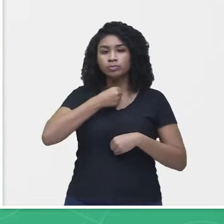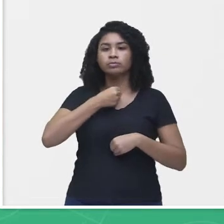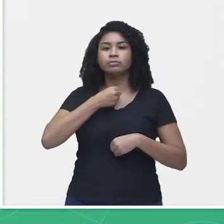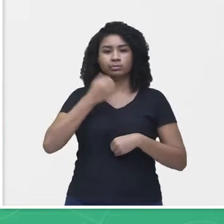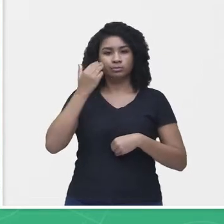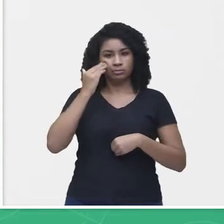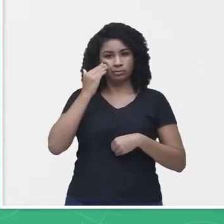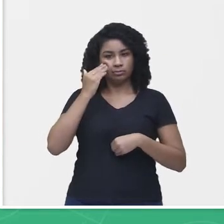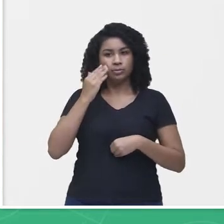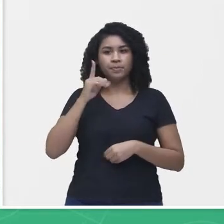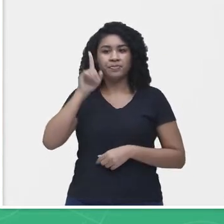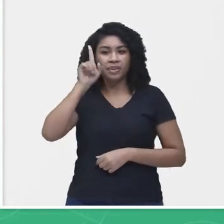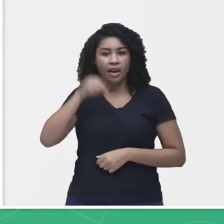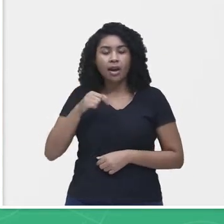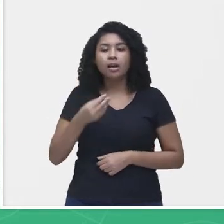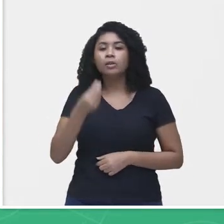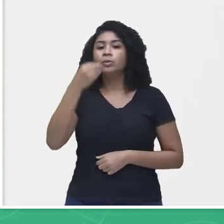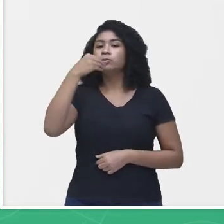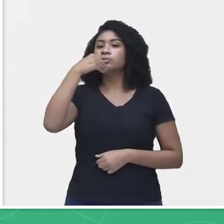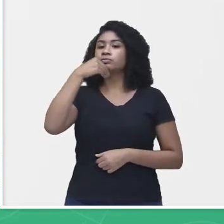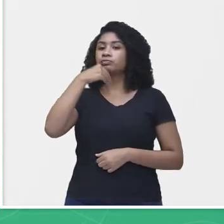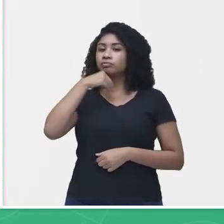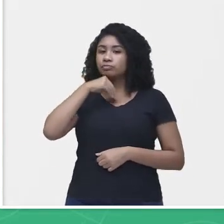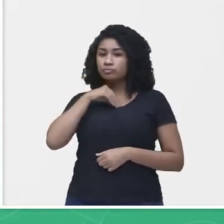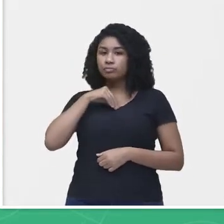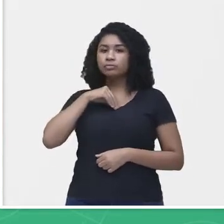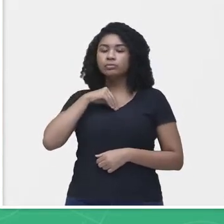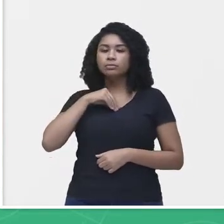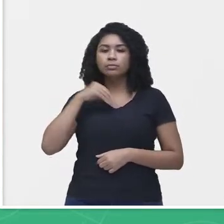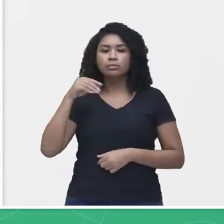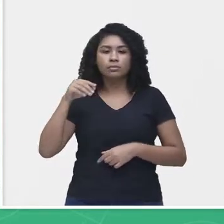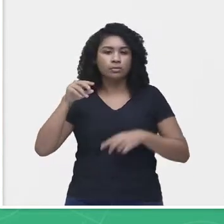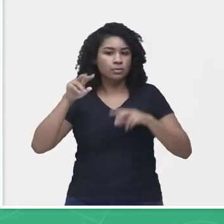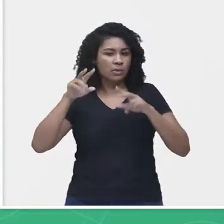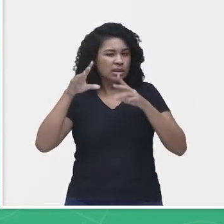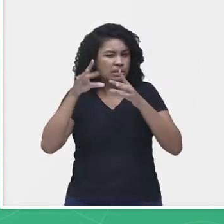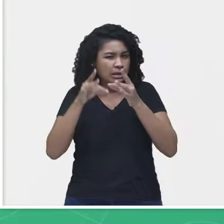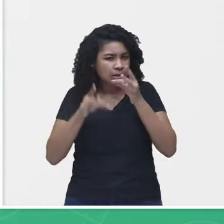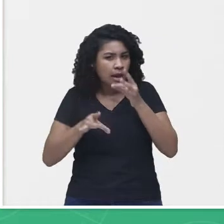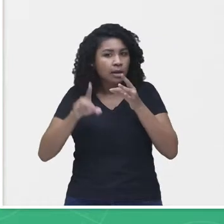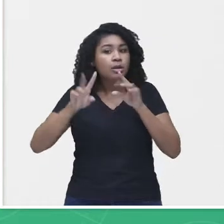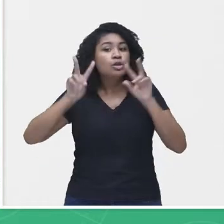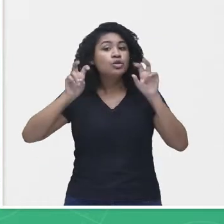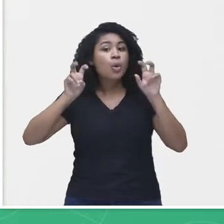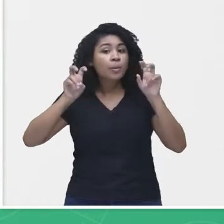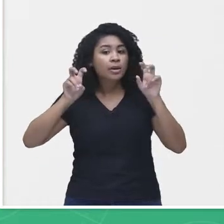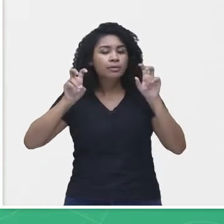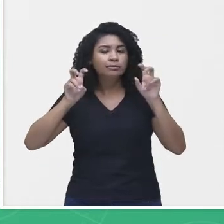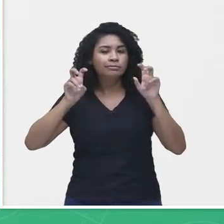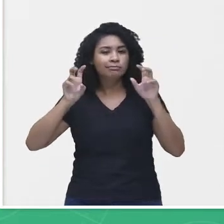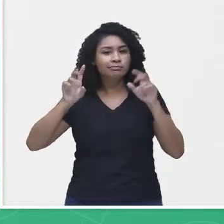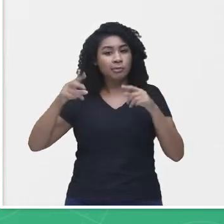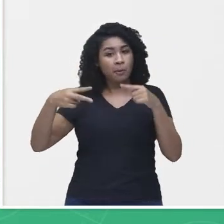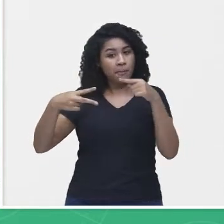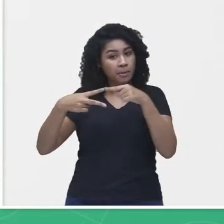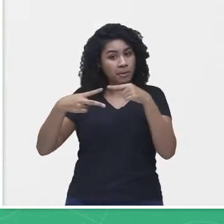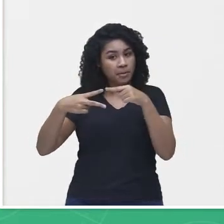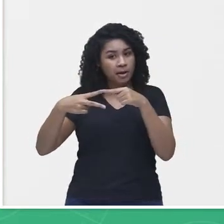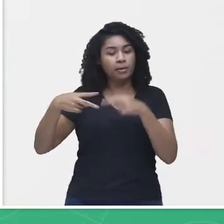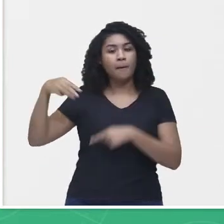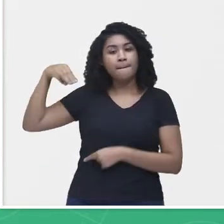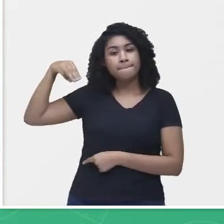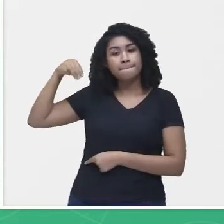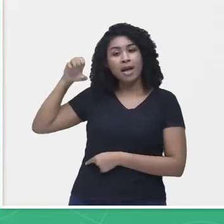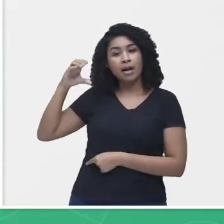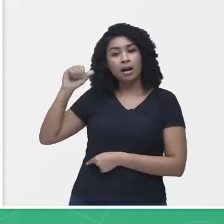de engolir e esses movimentos peristálticos, eu estou falando de digestão mecânica. Agora, quando eu falo da ação